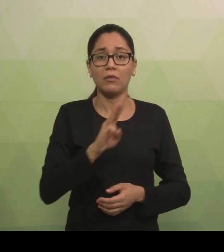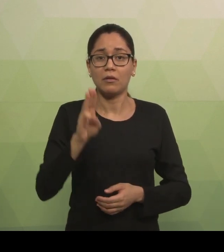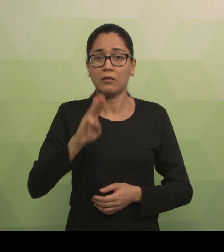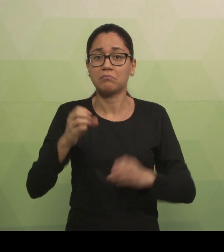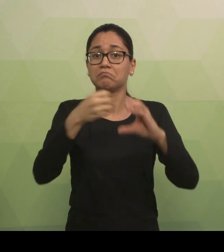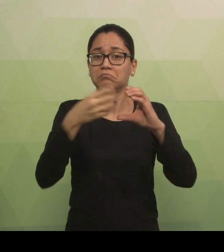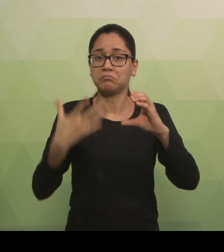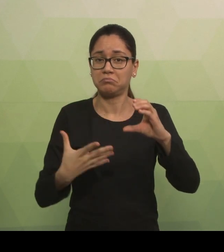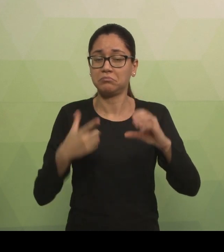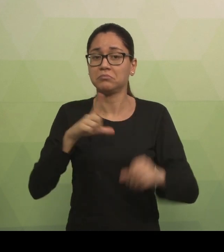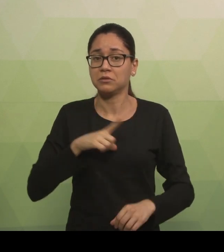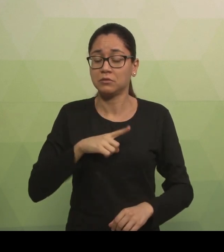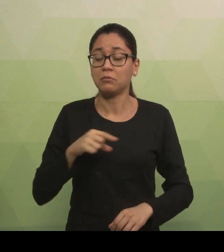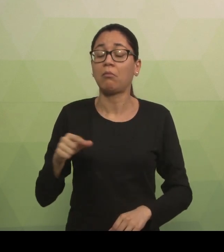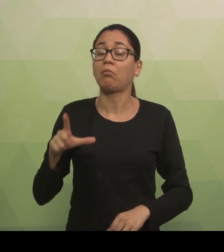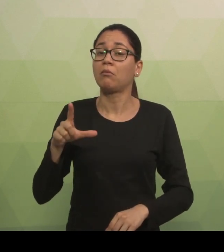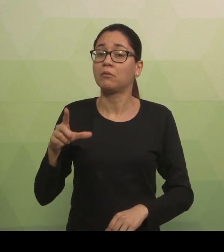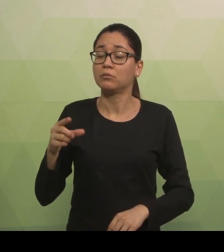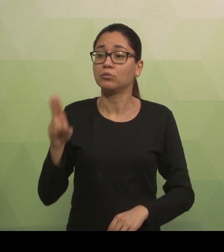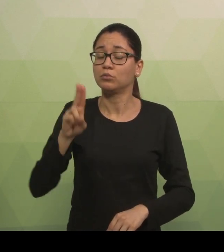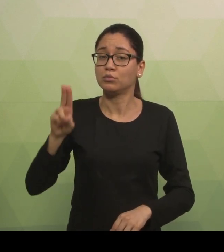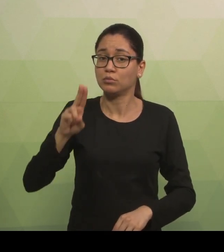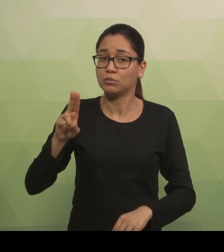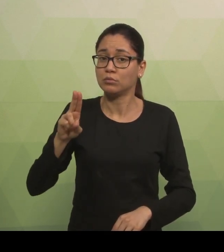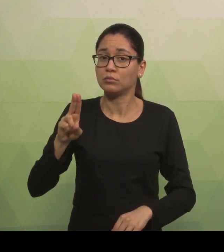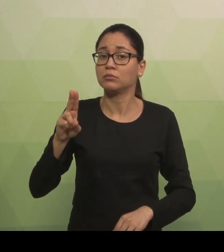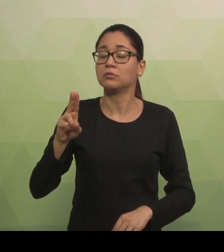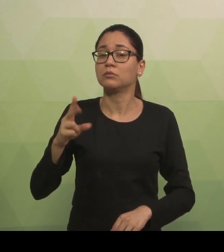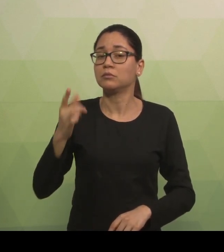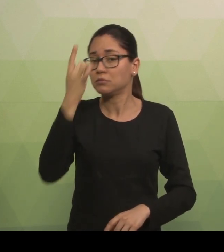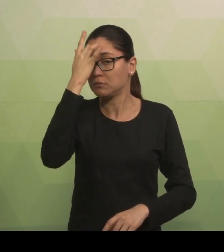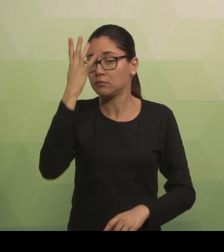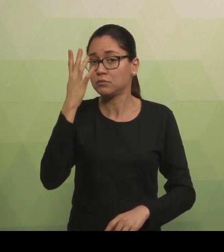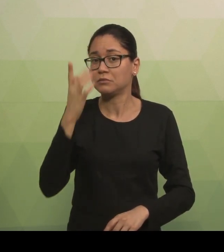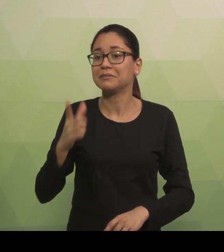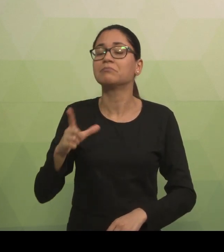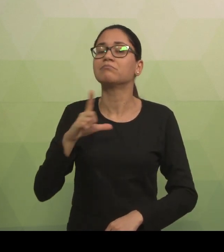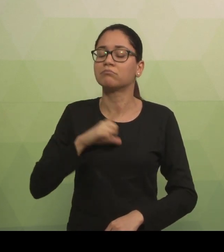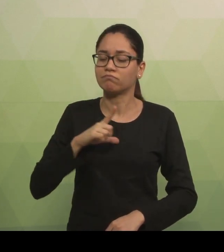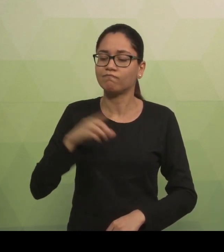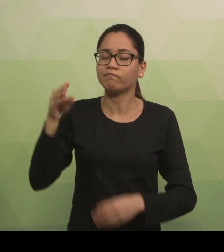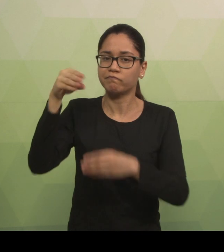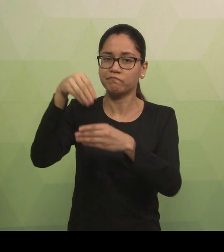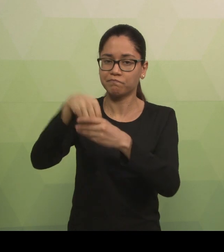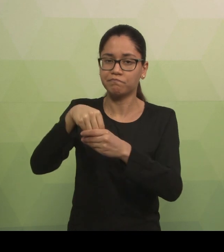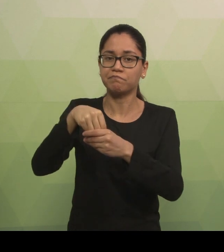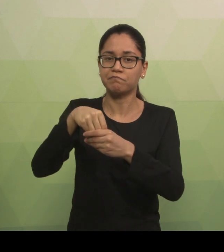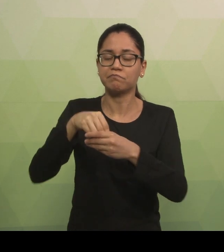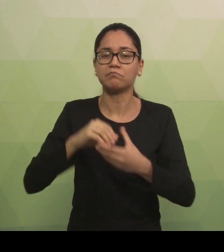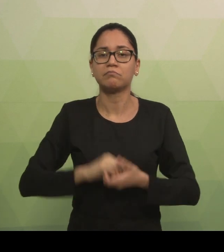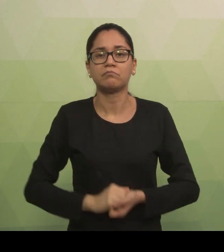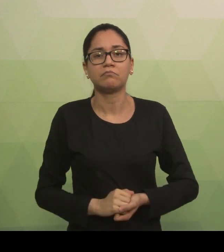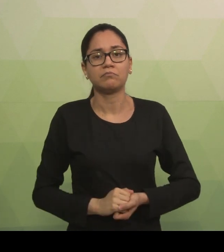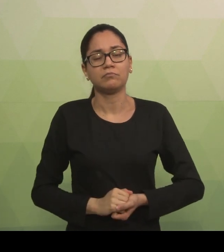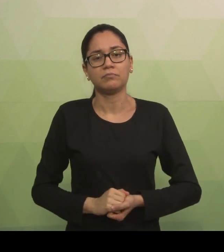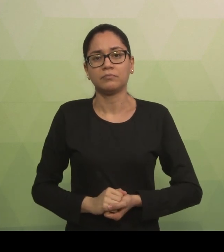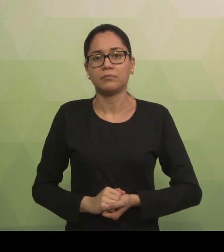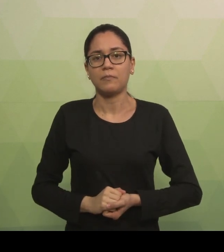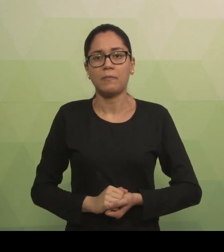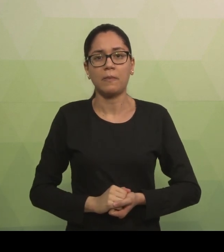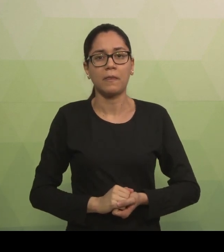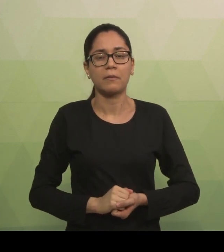Um website com essas características tem usabilidade, um atributo de qualidade perceptível aos usuários e